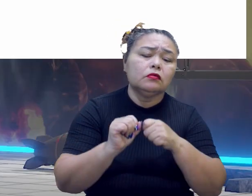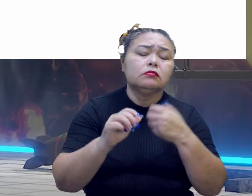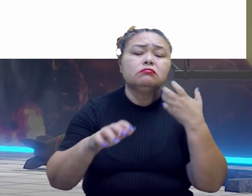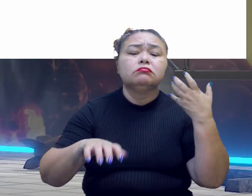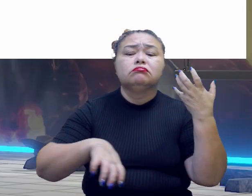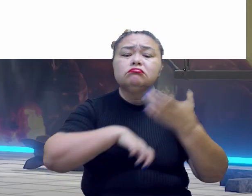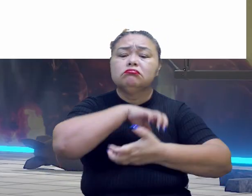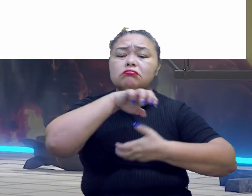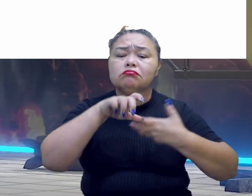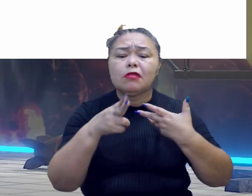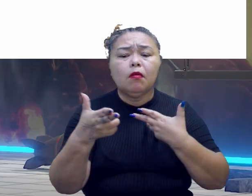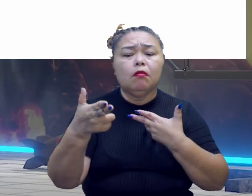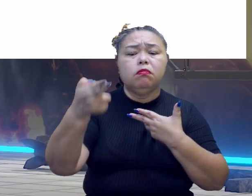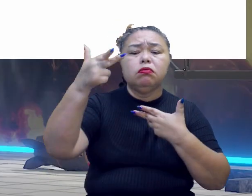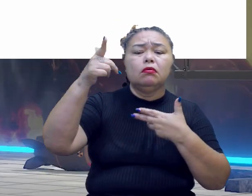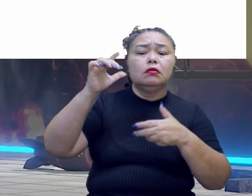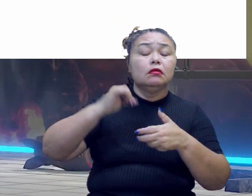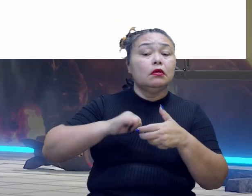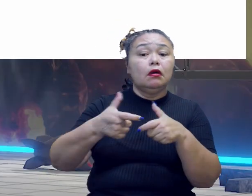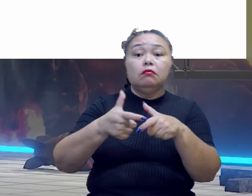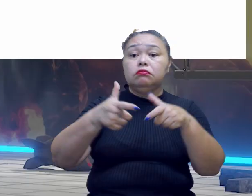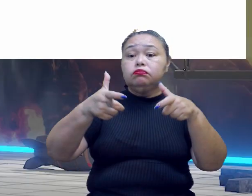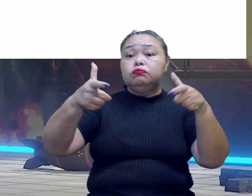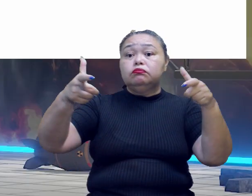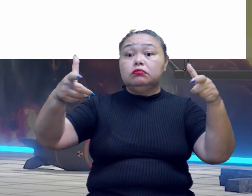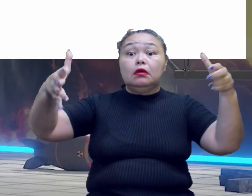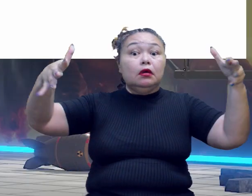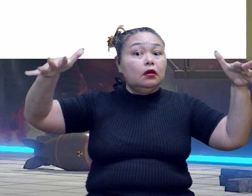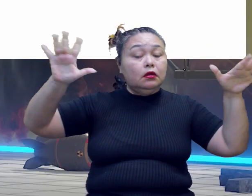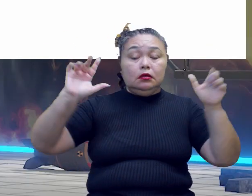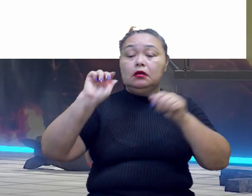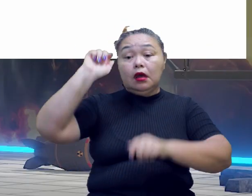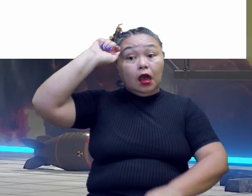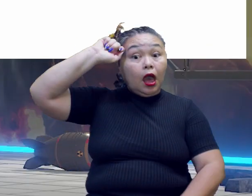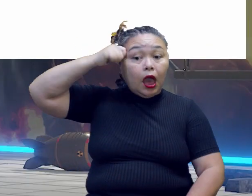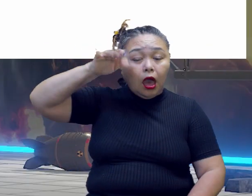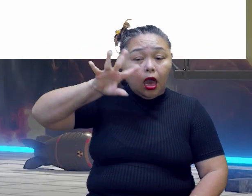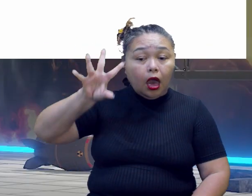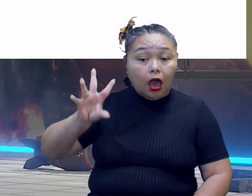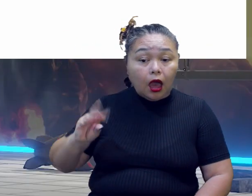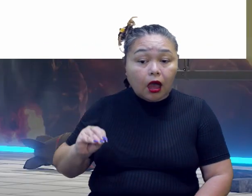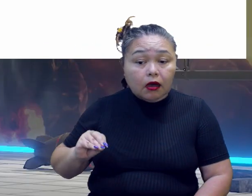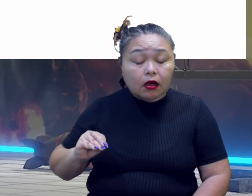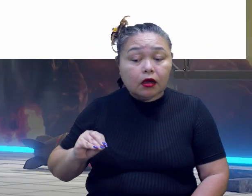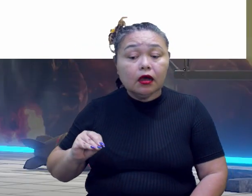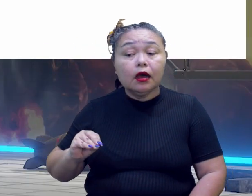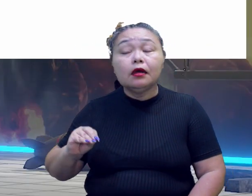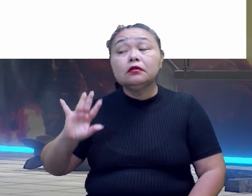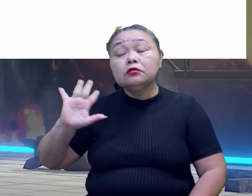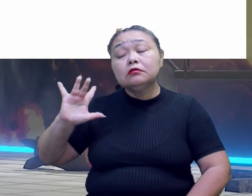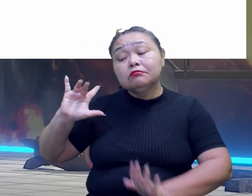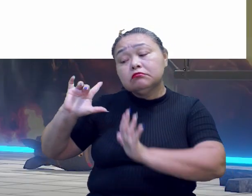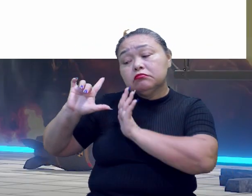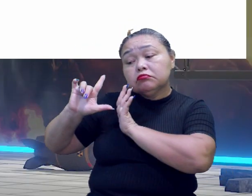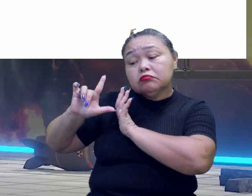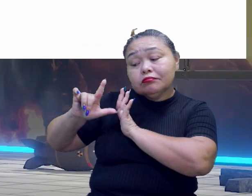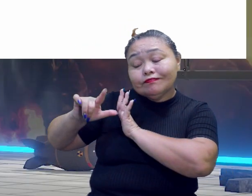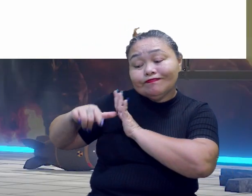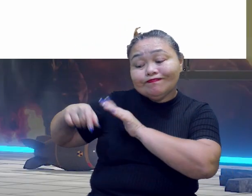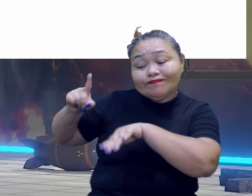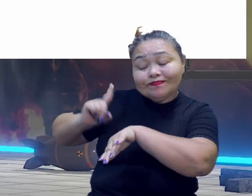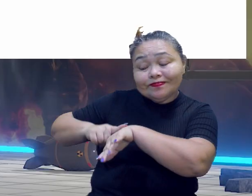conflitos armados grandiosos. A África, ela só ficou atrasada do